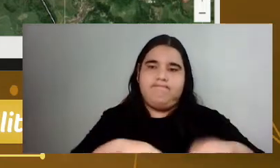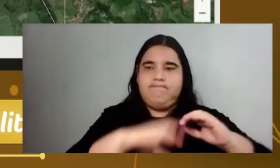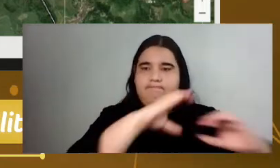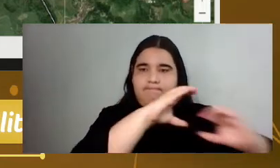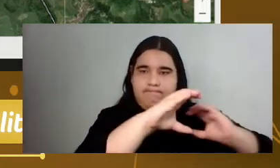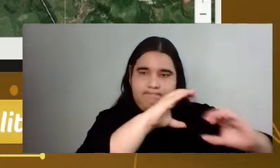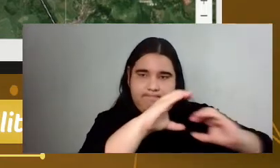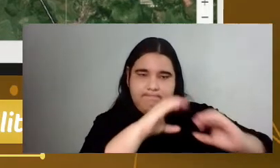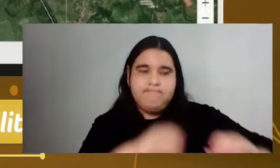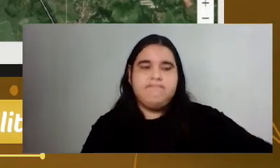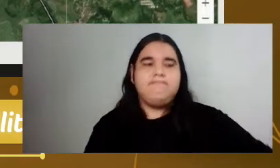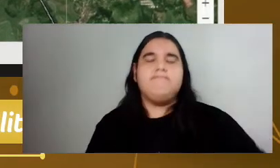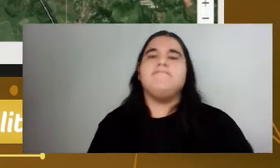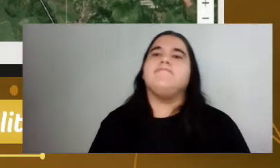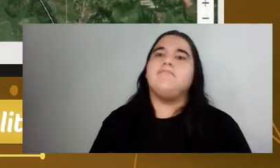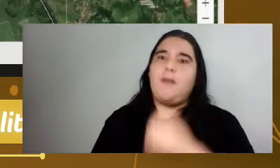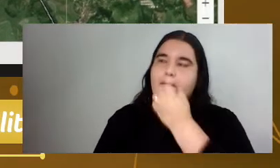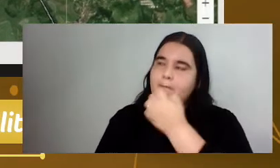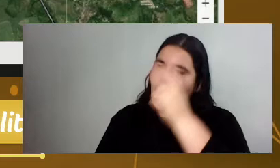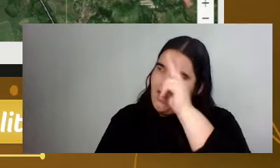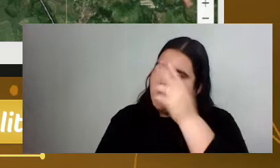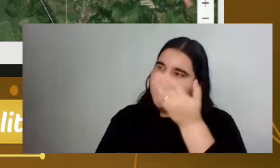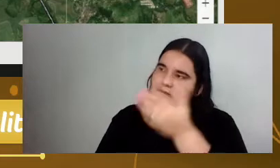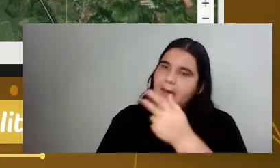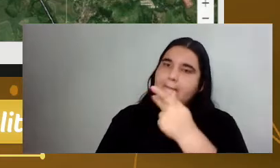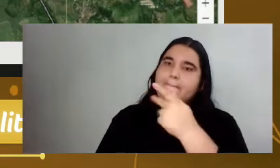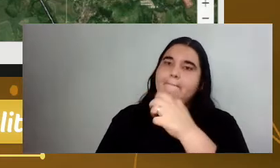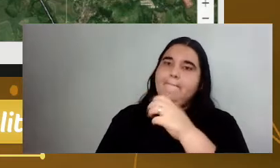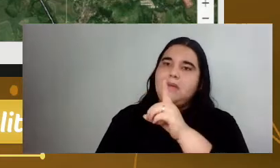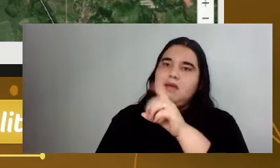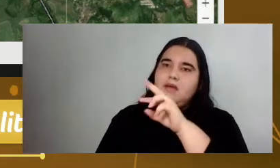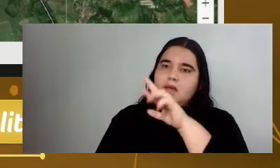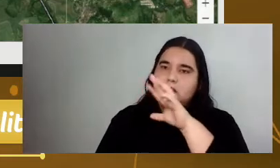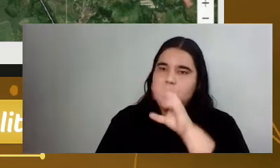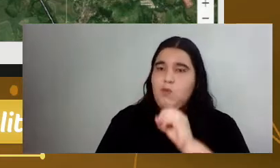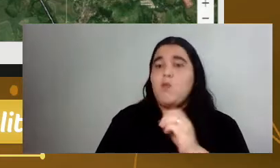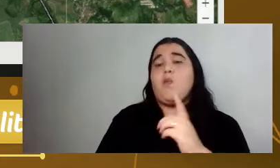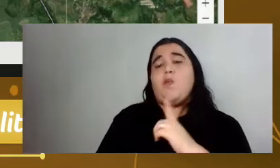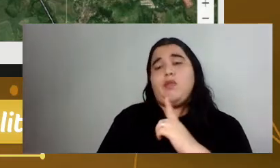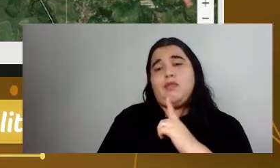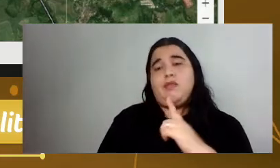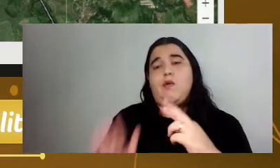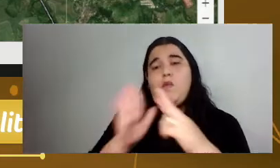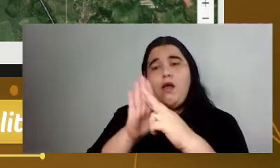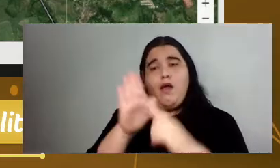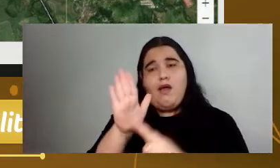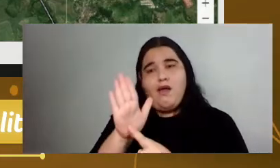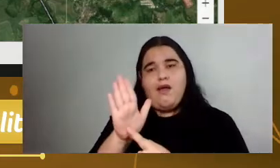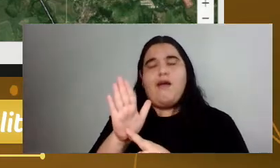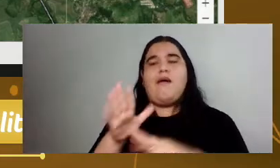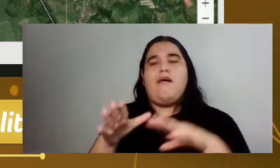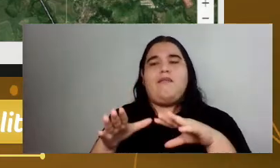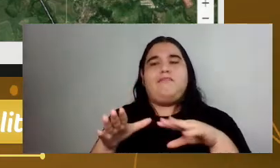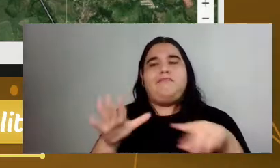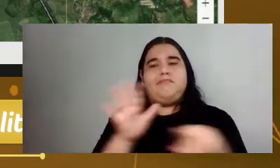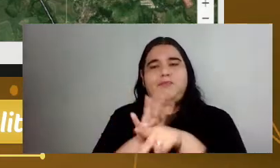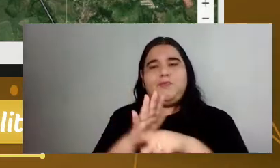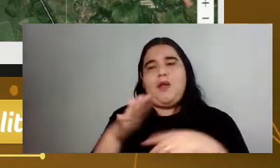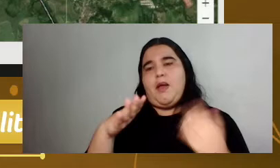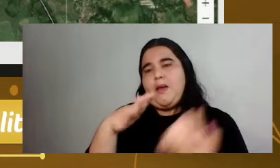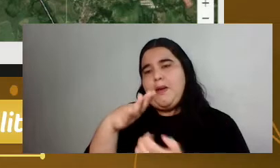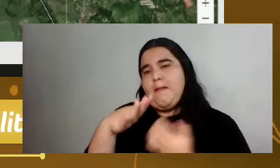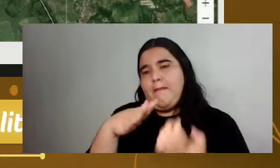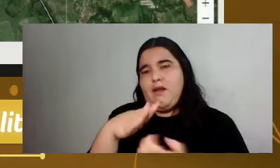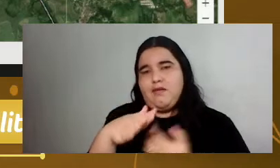Pronto, bem lembrado aí pelo Pedro. Então, tem todo um processo interno onde esse painel ele